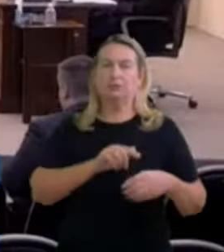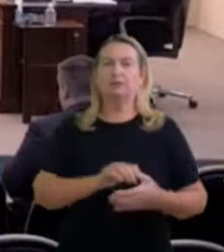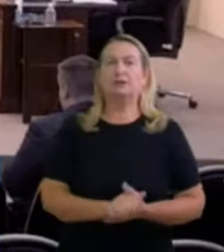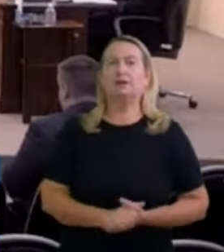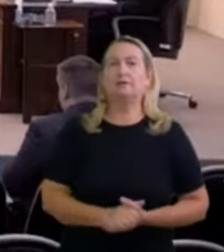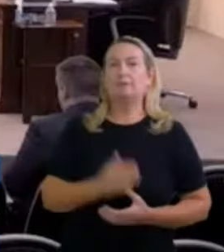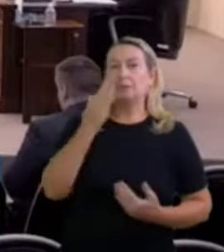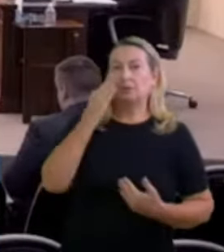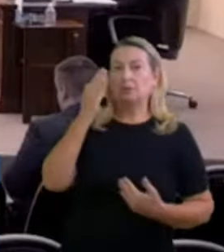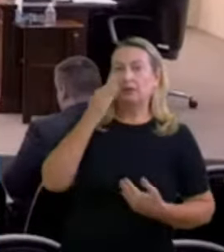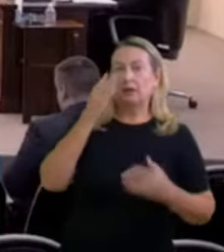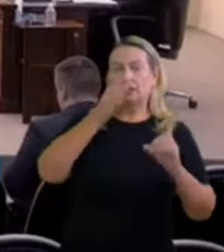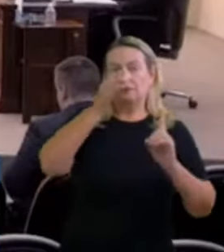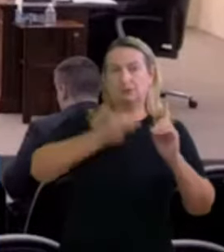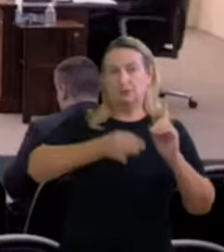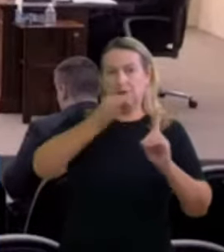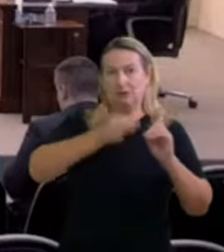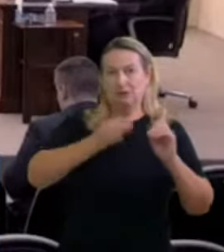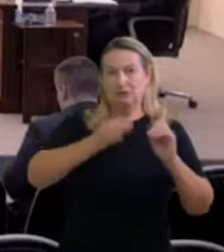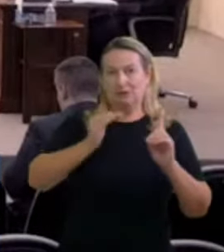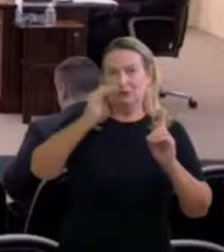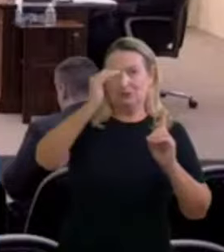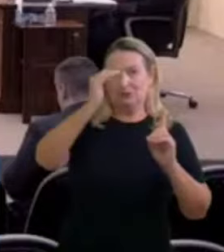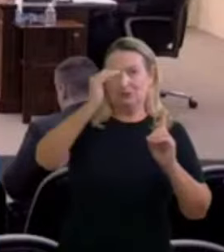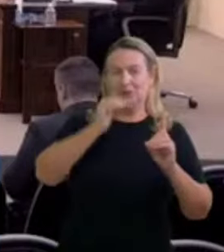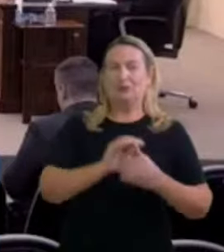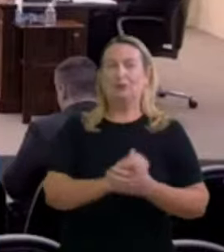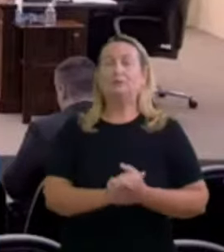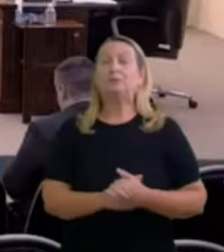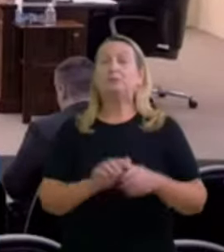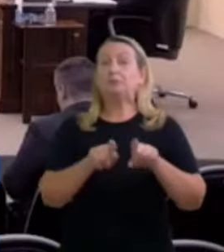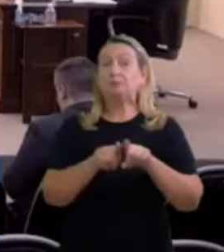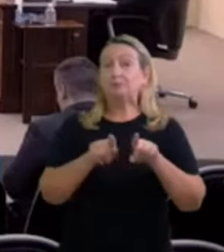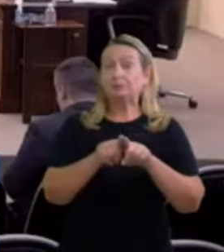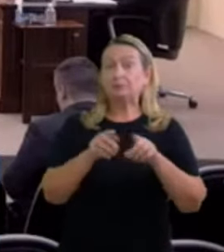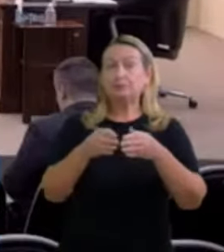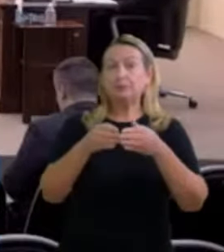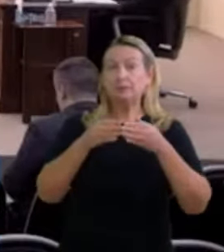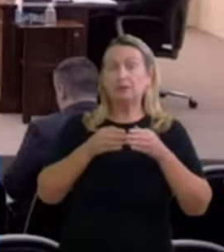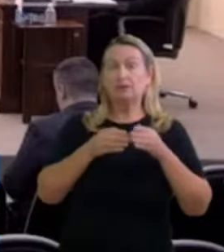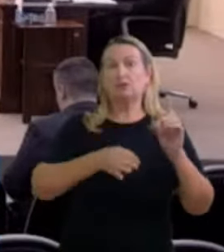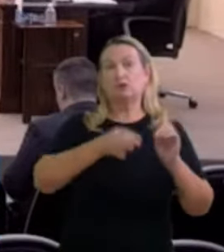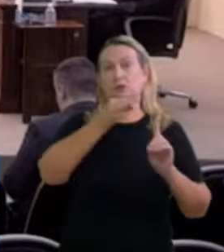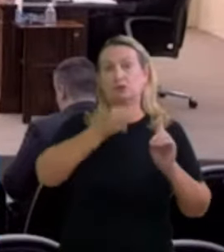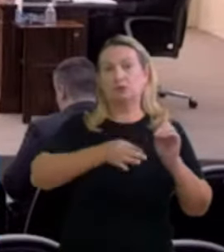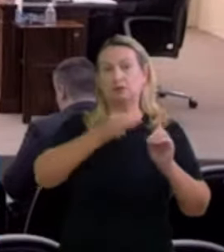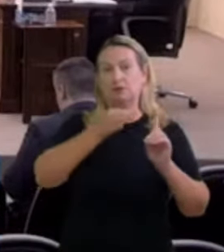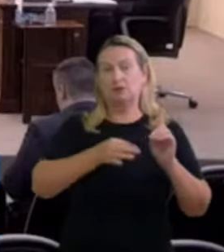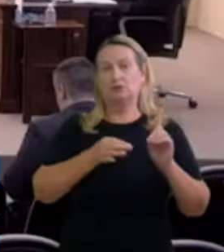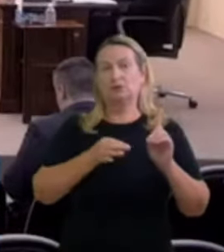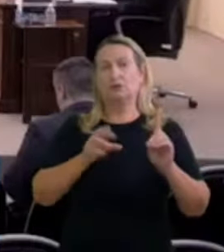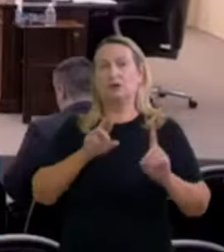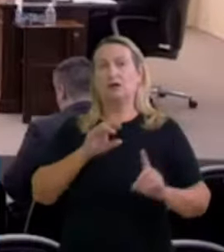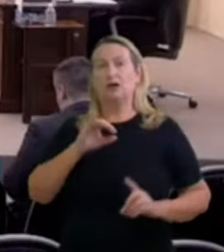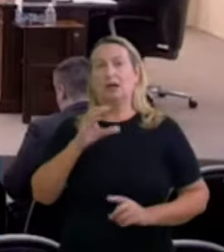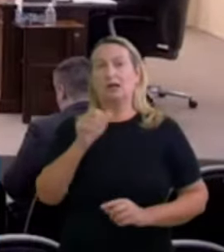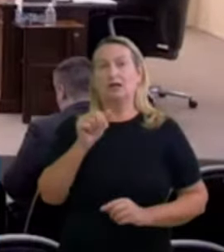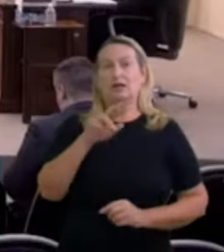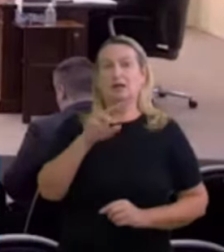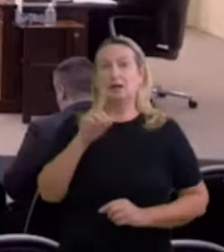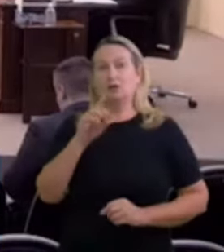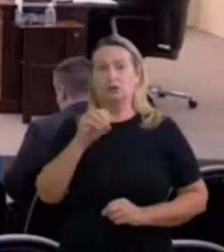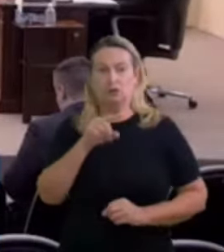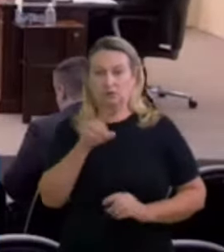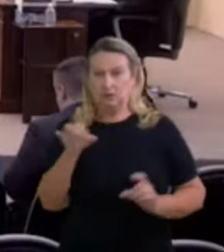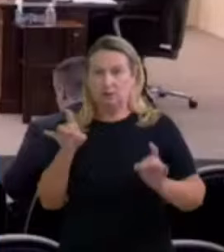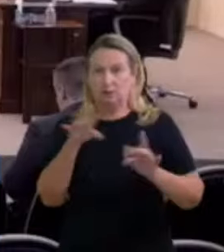eleitoral jlio jacobe Júnior também o desembargador Anderson Cardo fog está preparado para amanhã